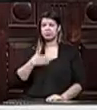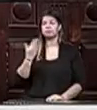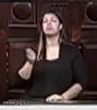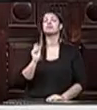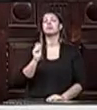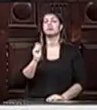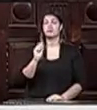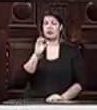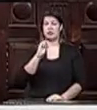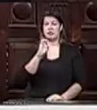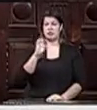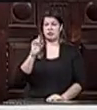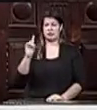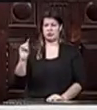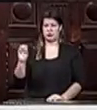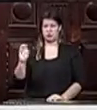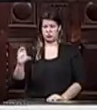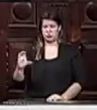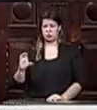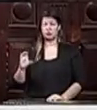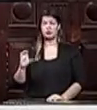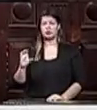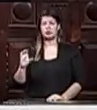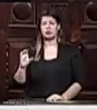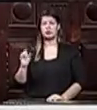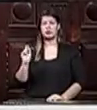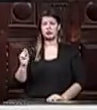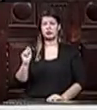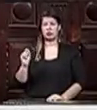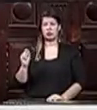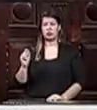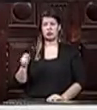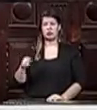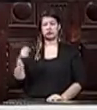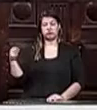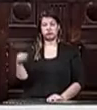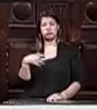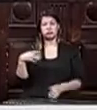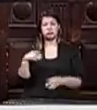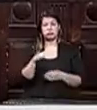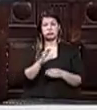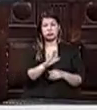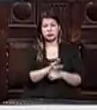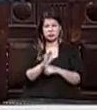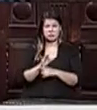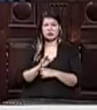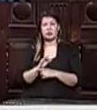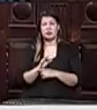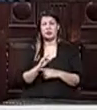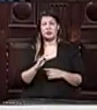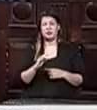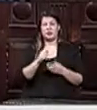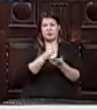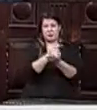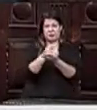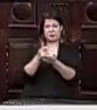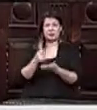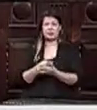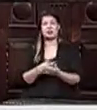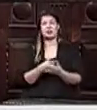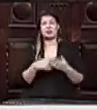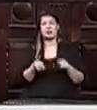SEDUC segue dando, deputado Chiquinho da Mangueira, novas contribuições para o acirramento dos ânimos, para